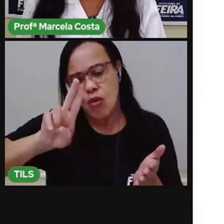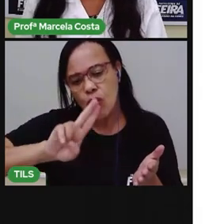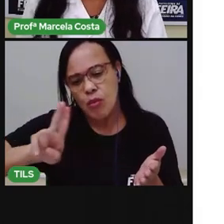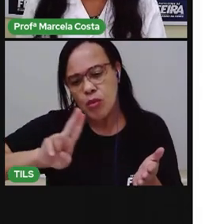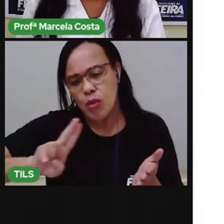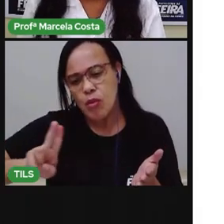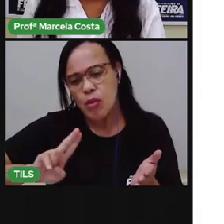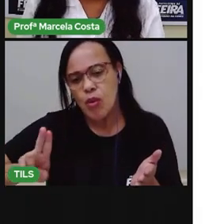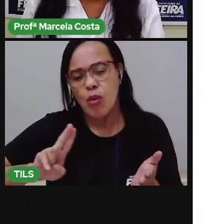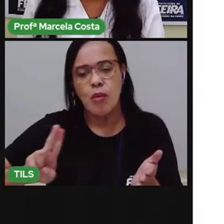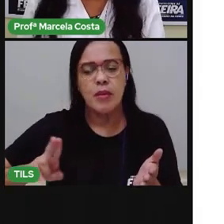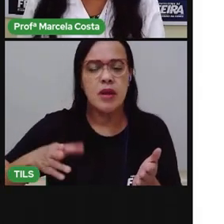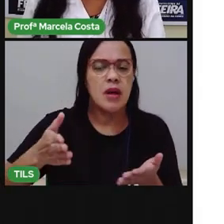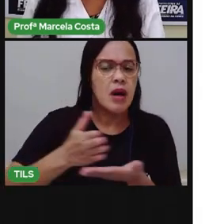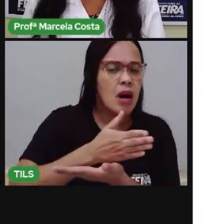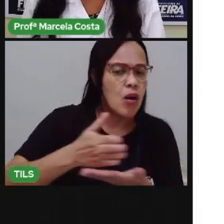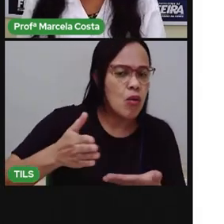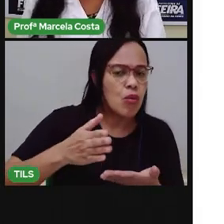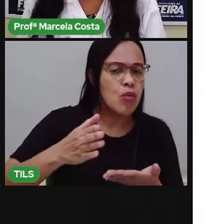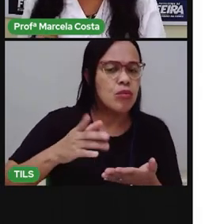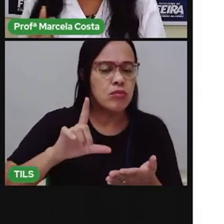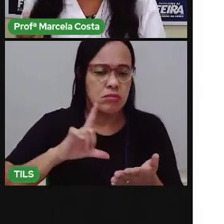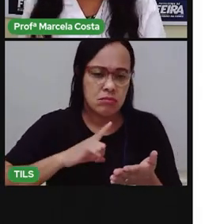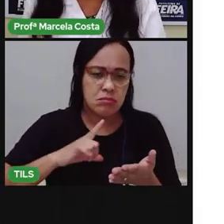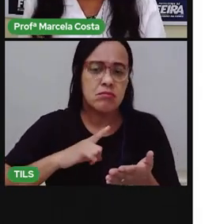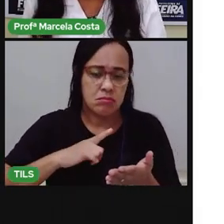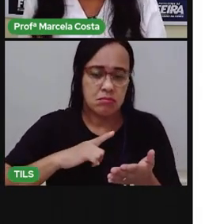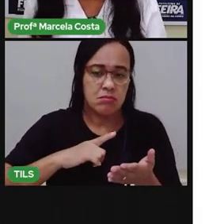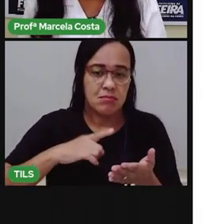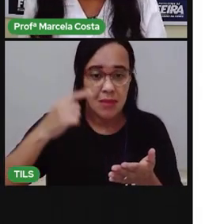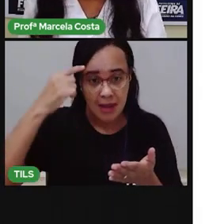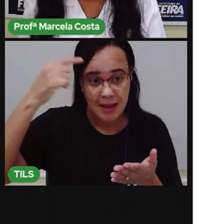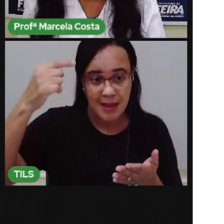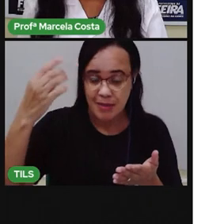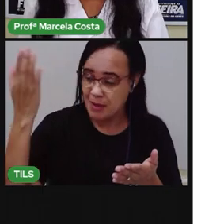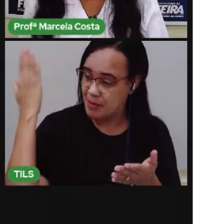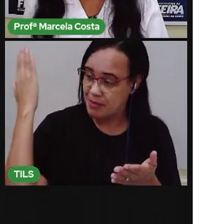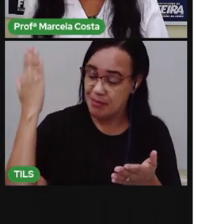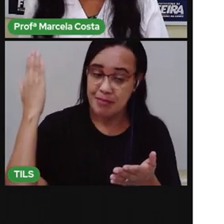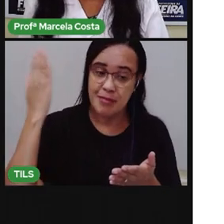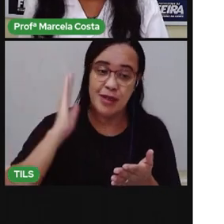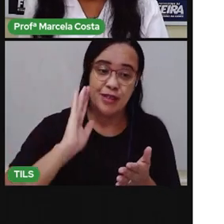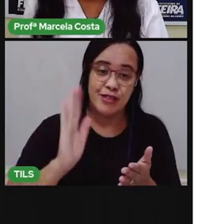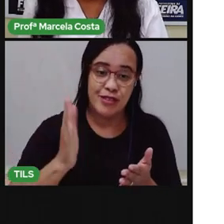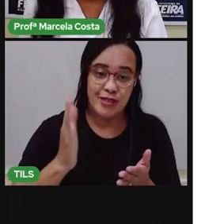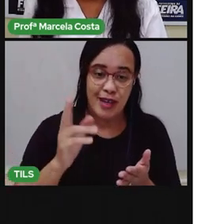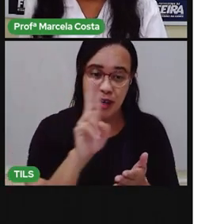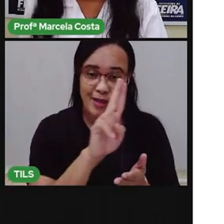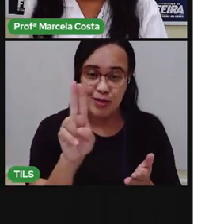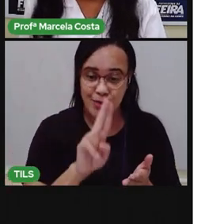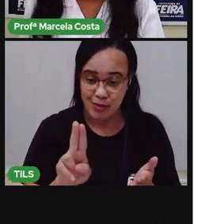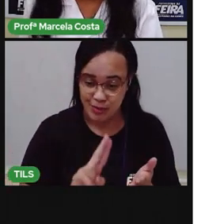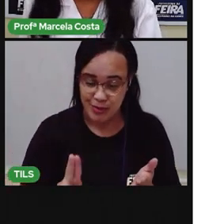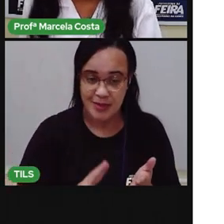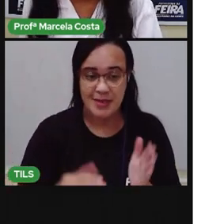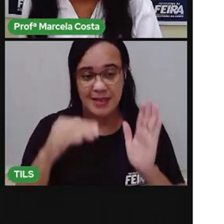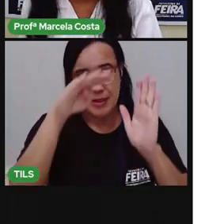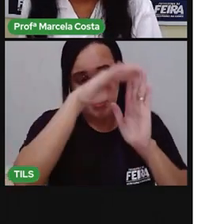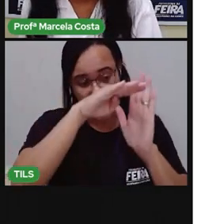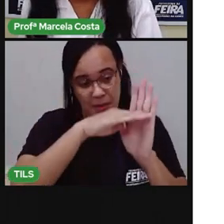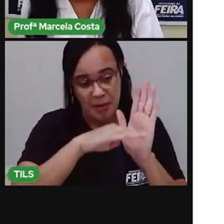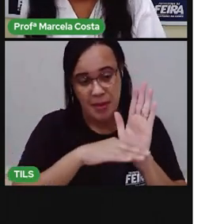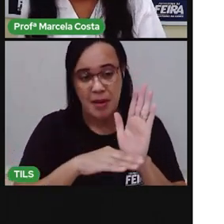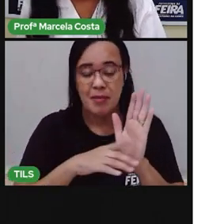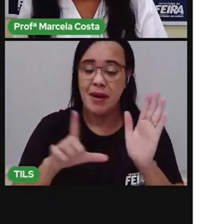foi vendo os rótulos, né, e também chegamos a estruturar uma lista com o nome de alguns